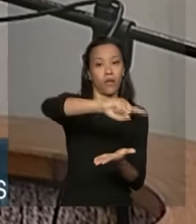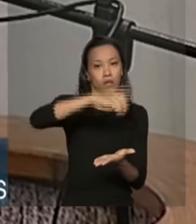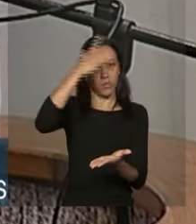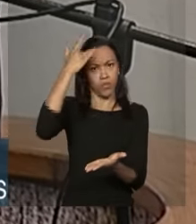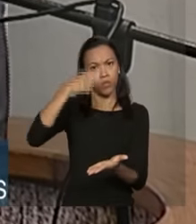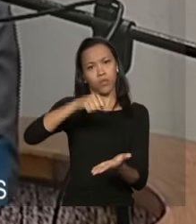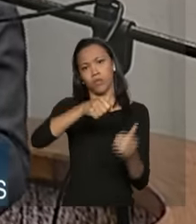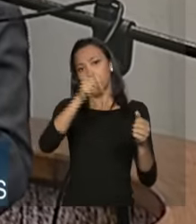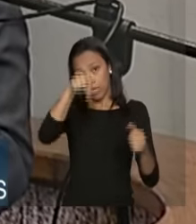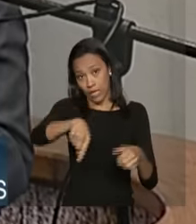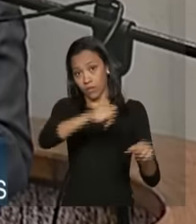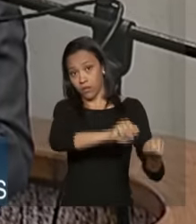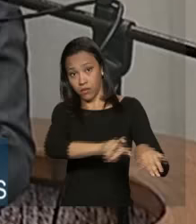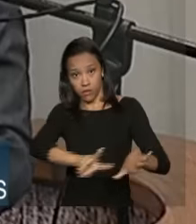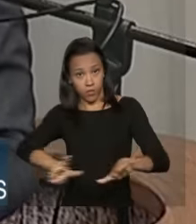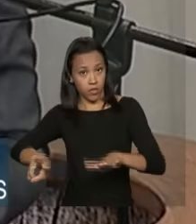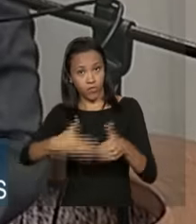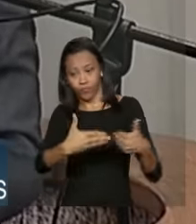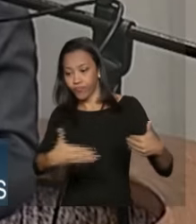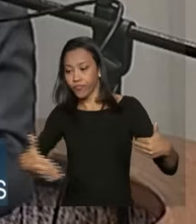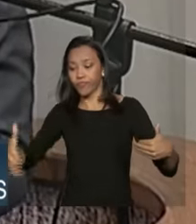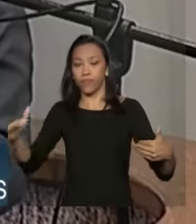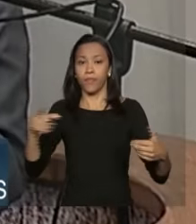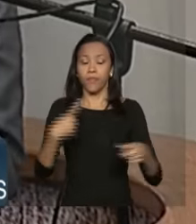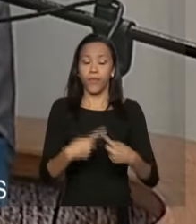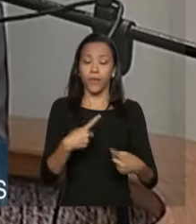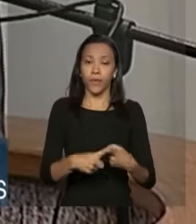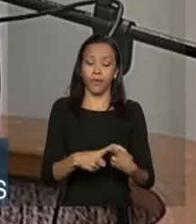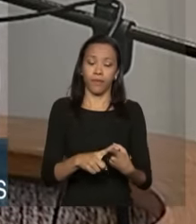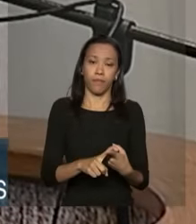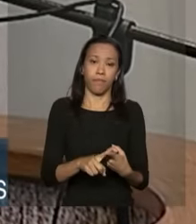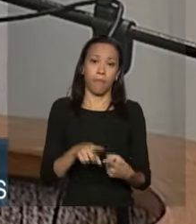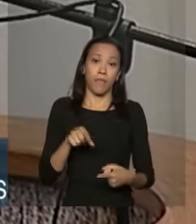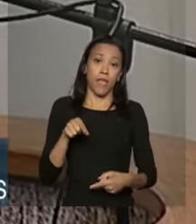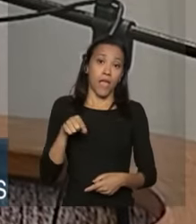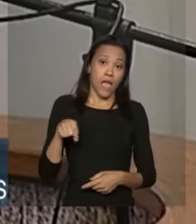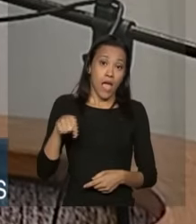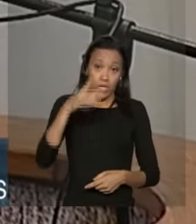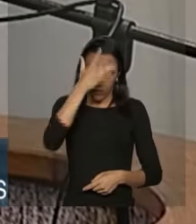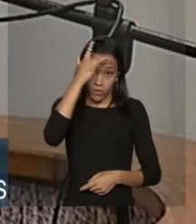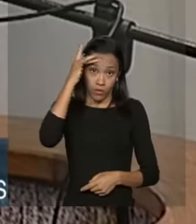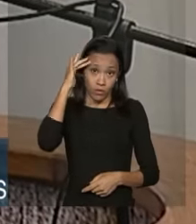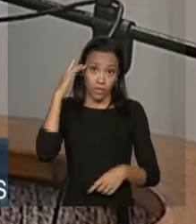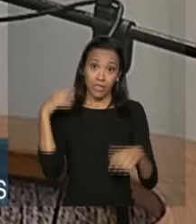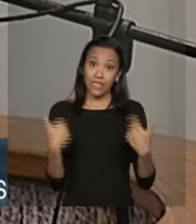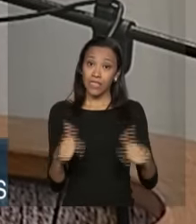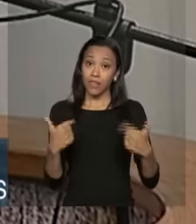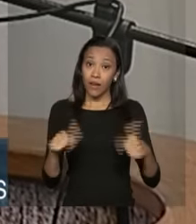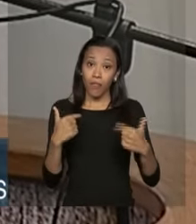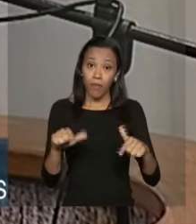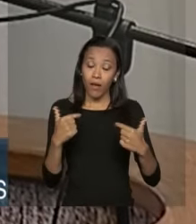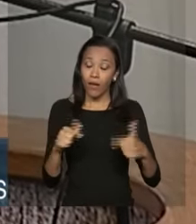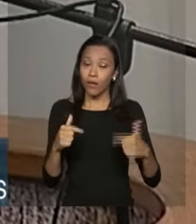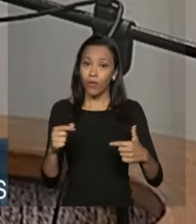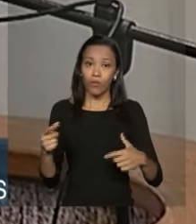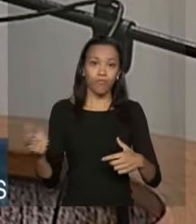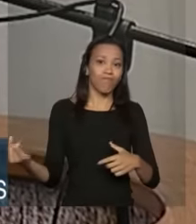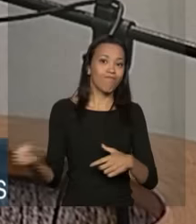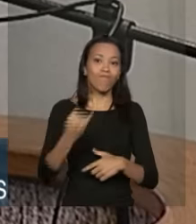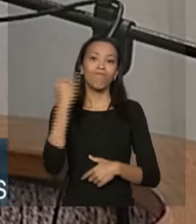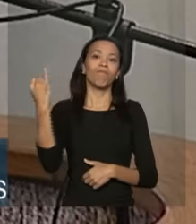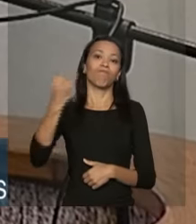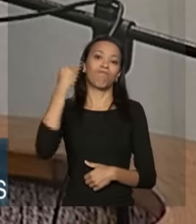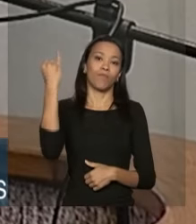semana isso porque muitas vezes eles desempenham um papel chave na proteção dos